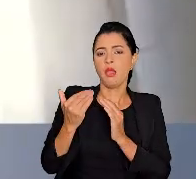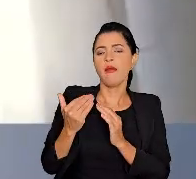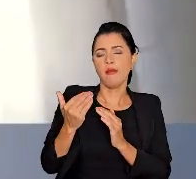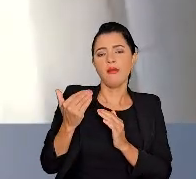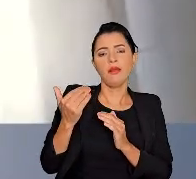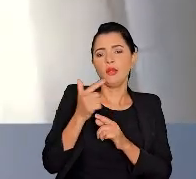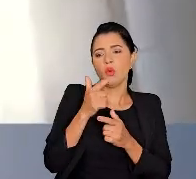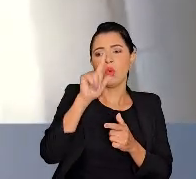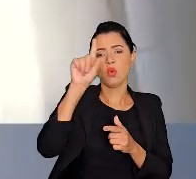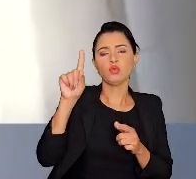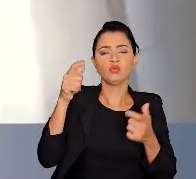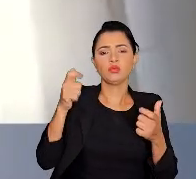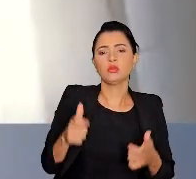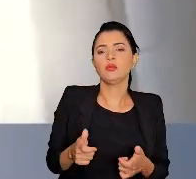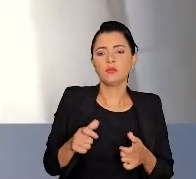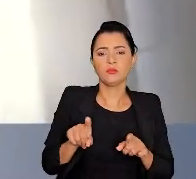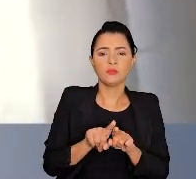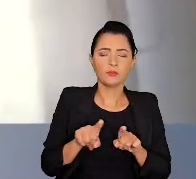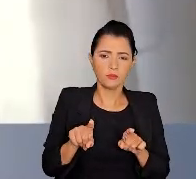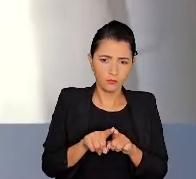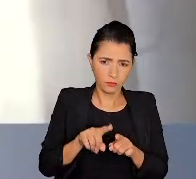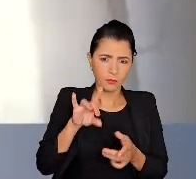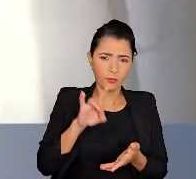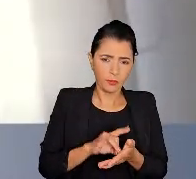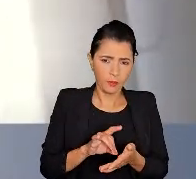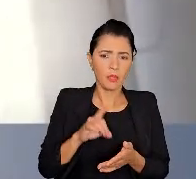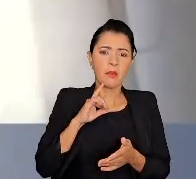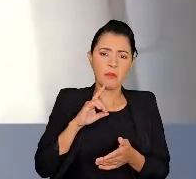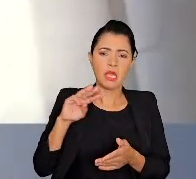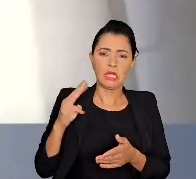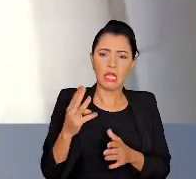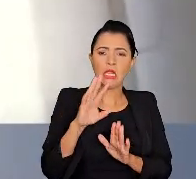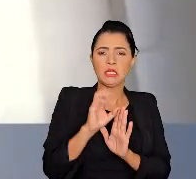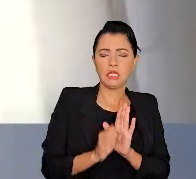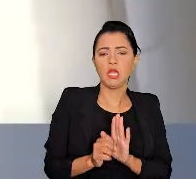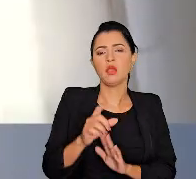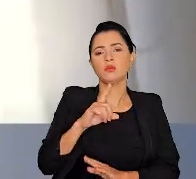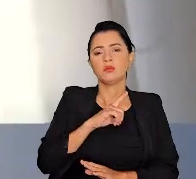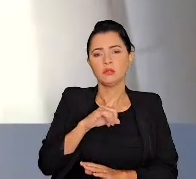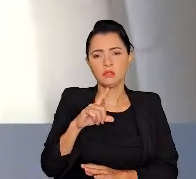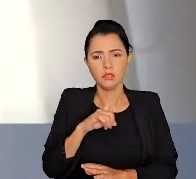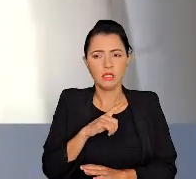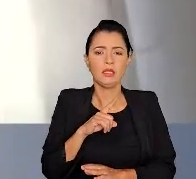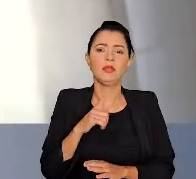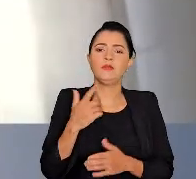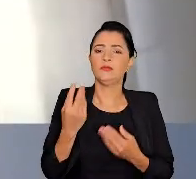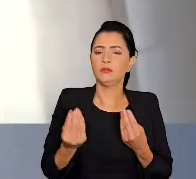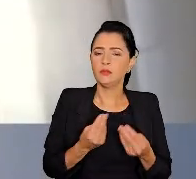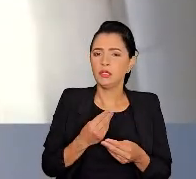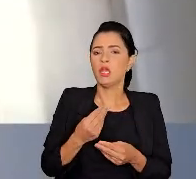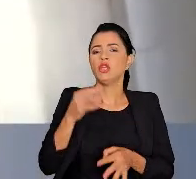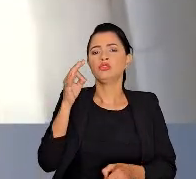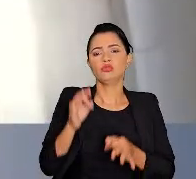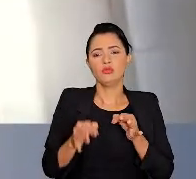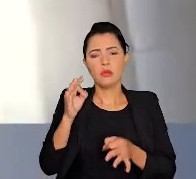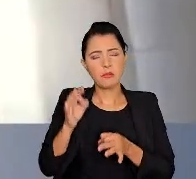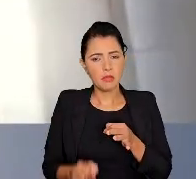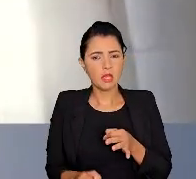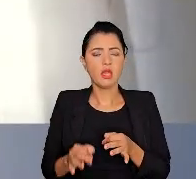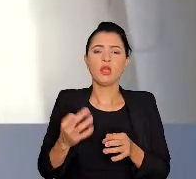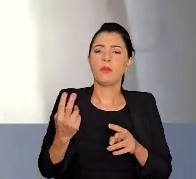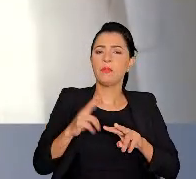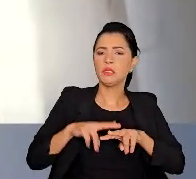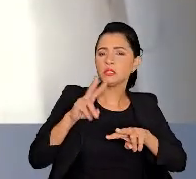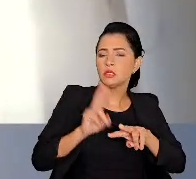um tribunal do Santo Ofício, mas durante 3 séculos houve visitações, julgamentos, apreensões